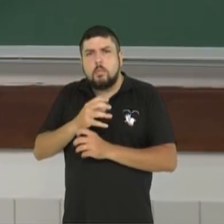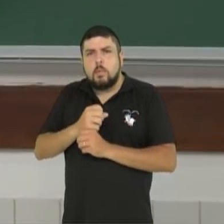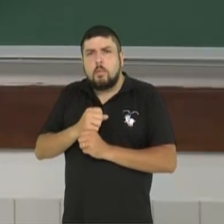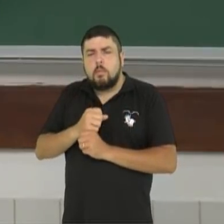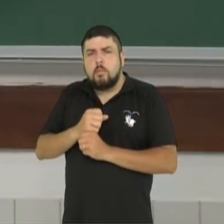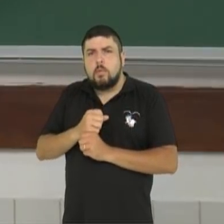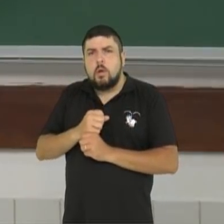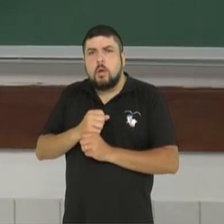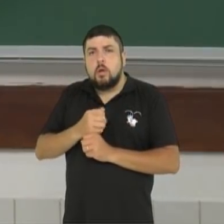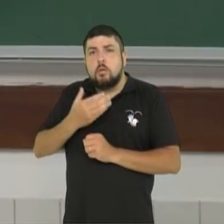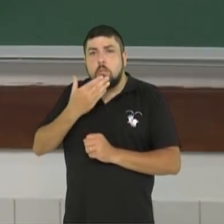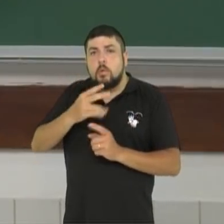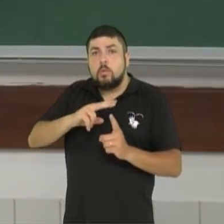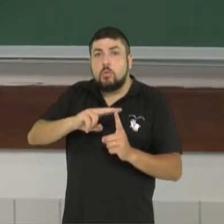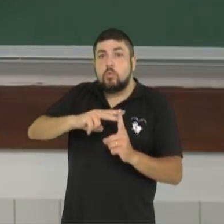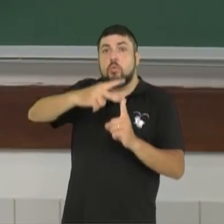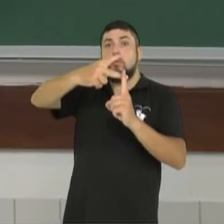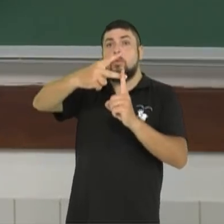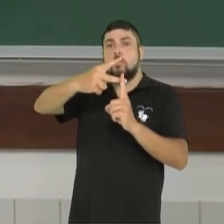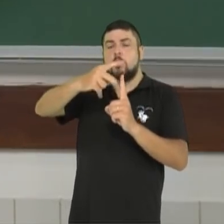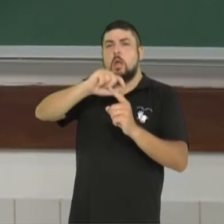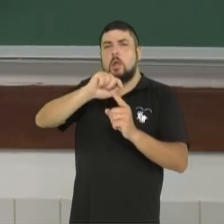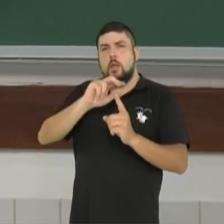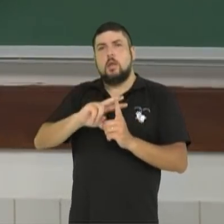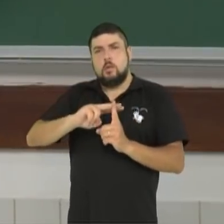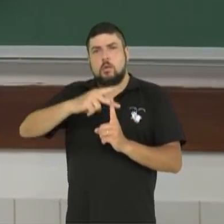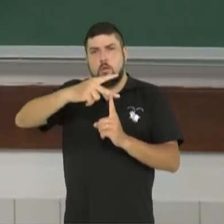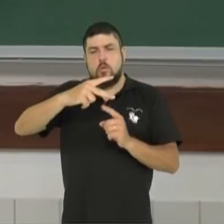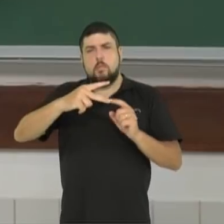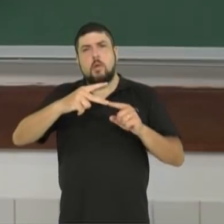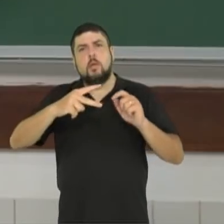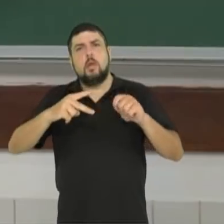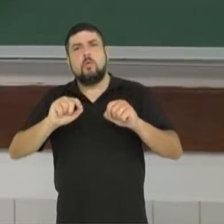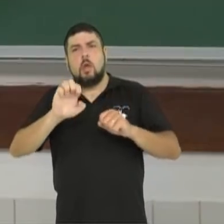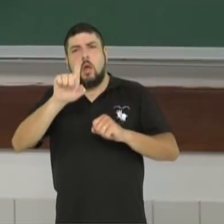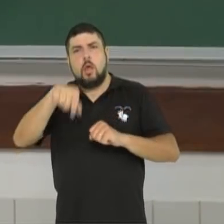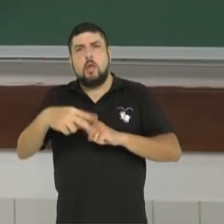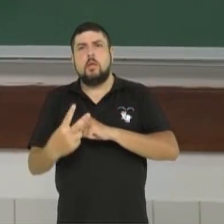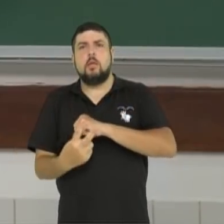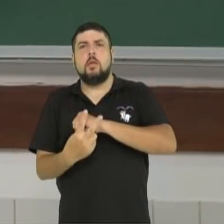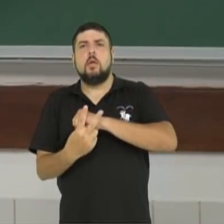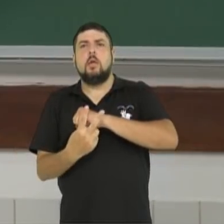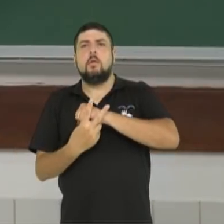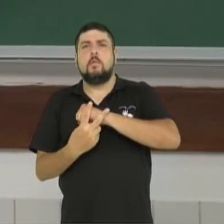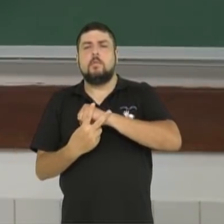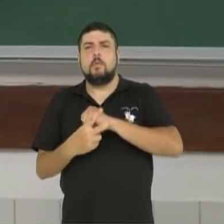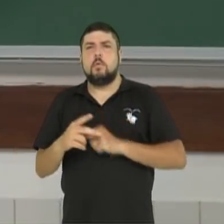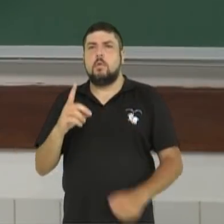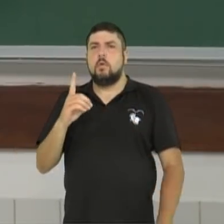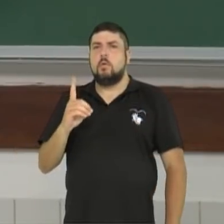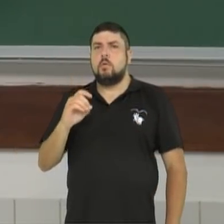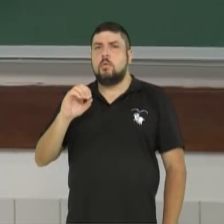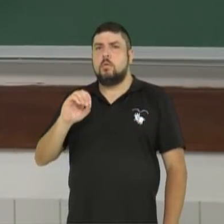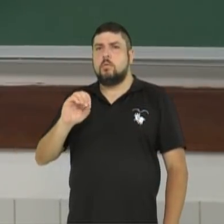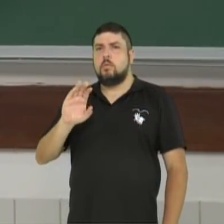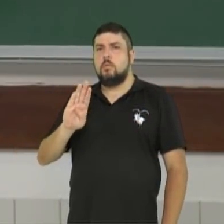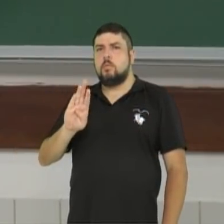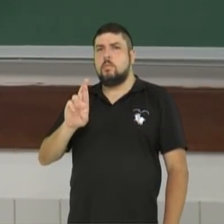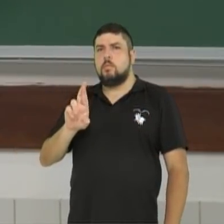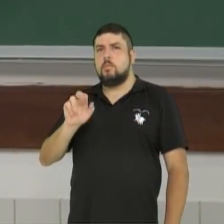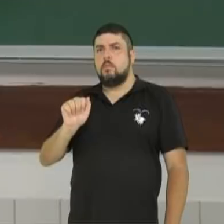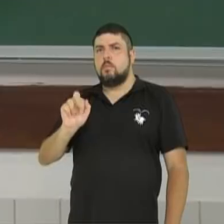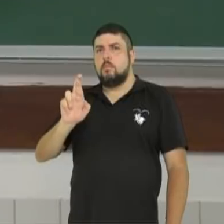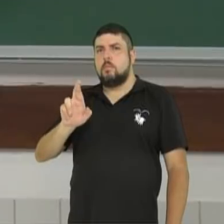né? E descubro que ali a palavra dobraram é o verbo flexionado no pretérito perfeito, né?